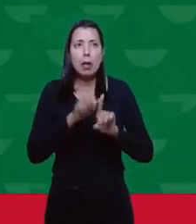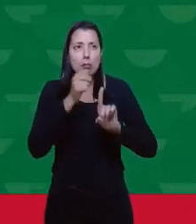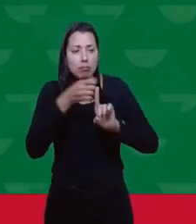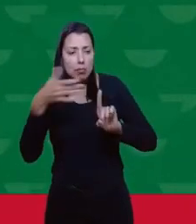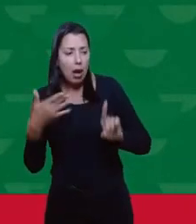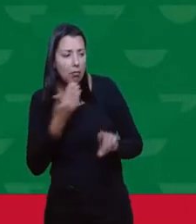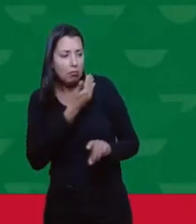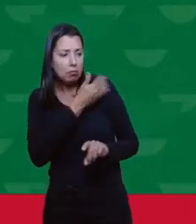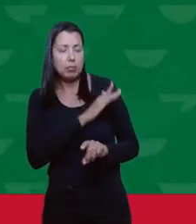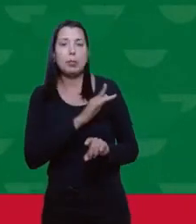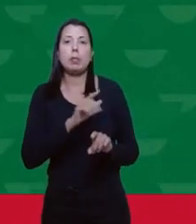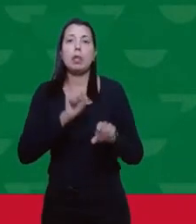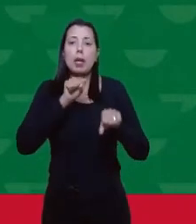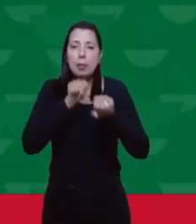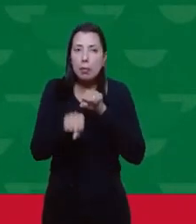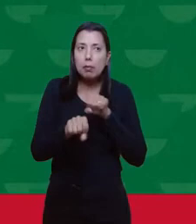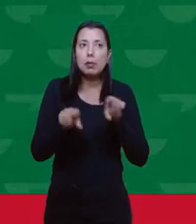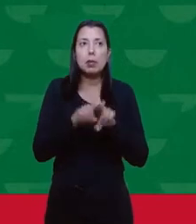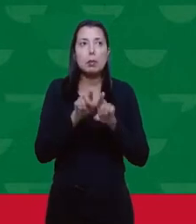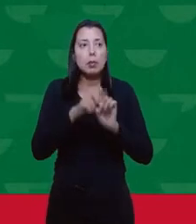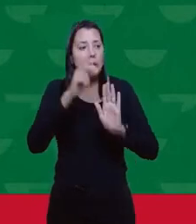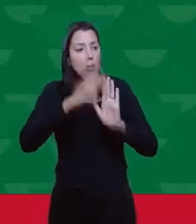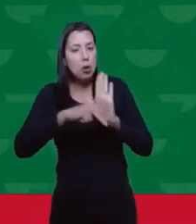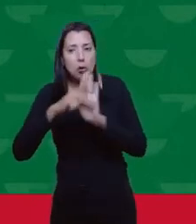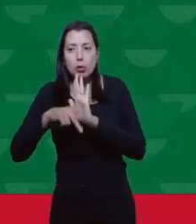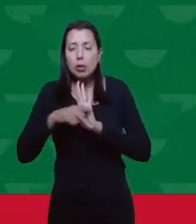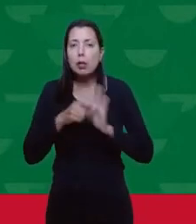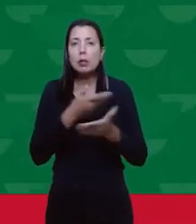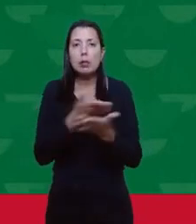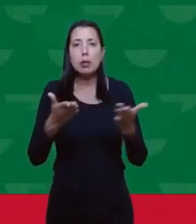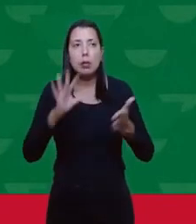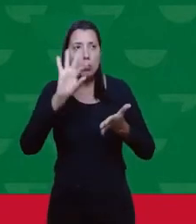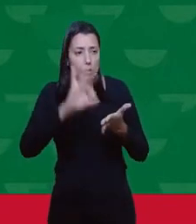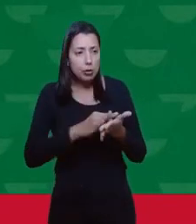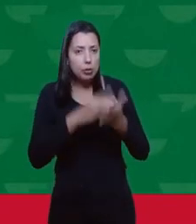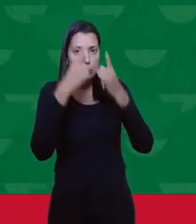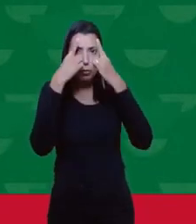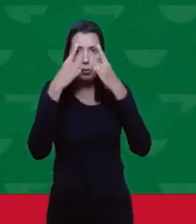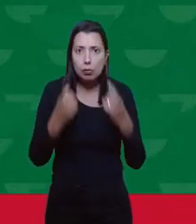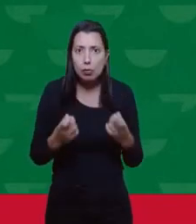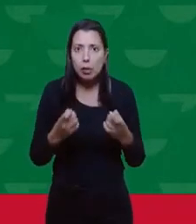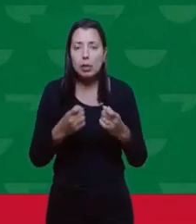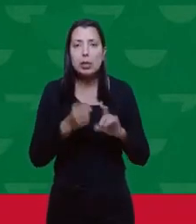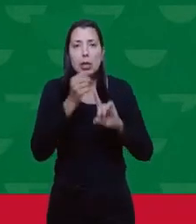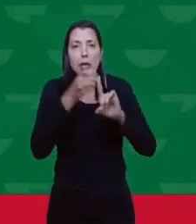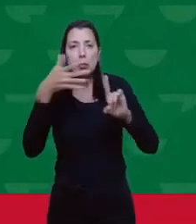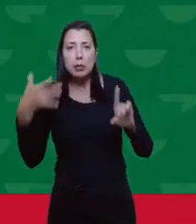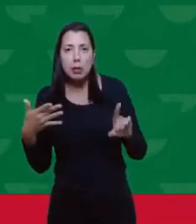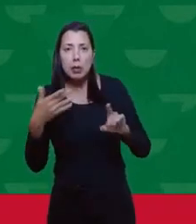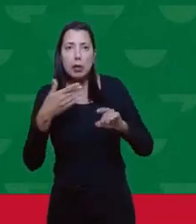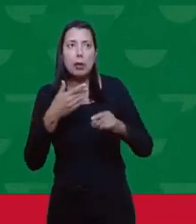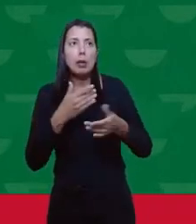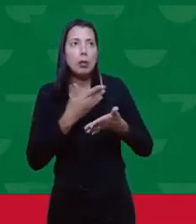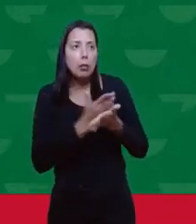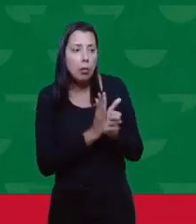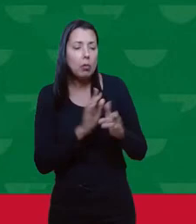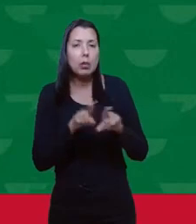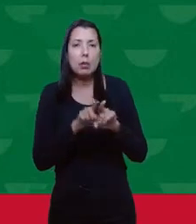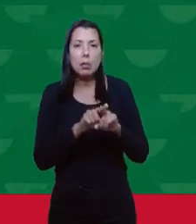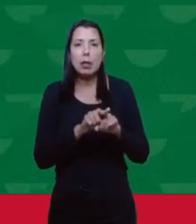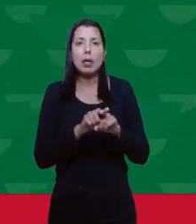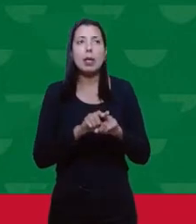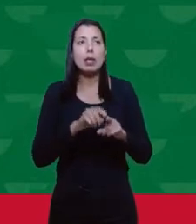prevê o LGBTcídio, e ainda projeto que dispõe sobre o registro de violência LGBTfóbica nos BOs